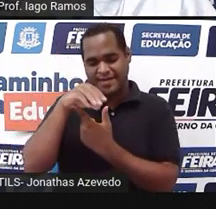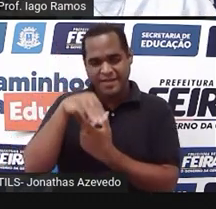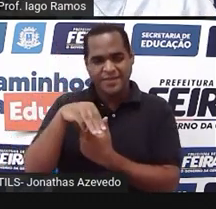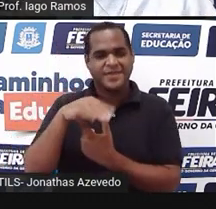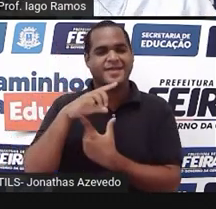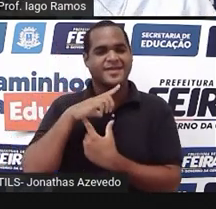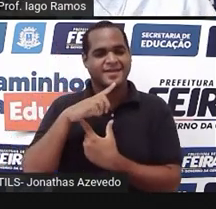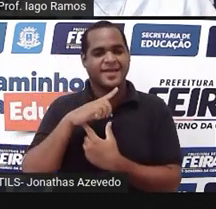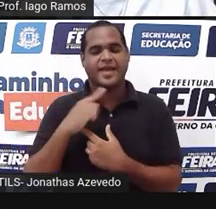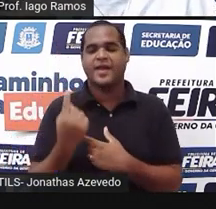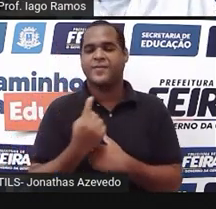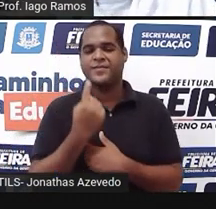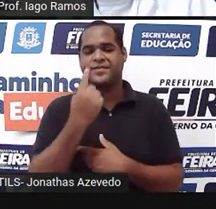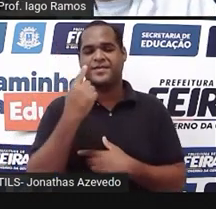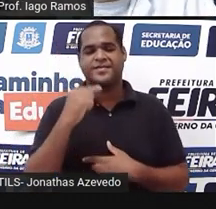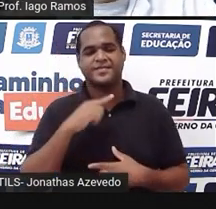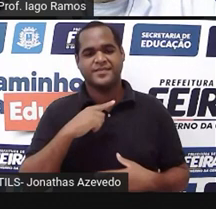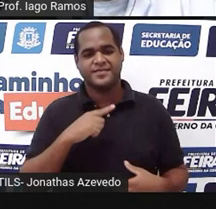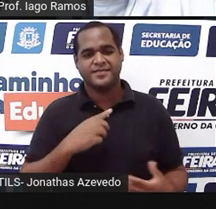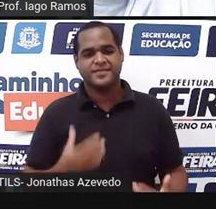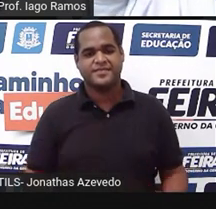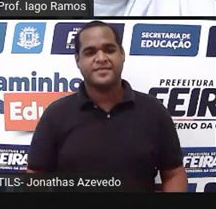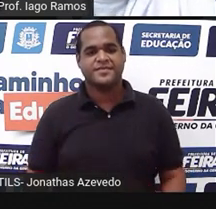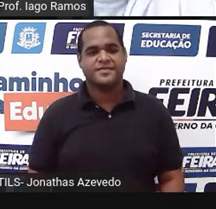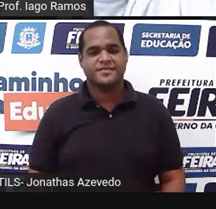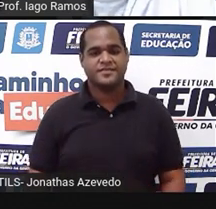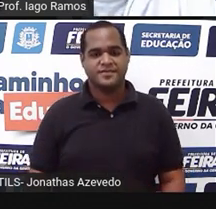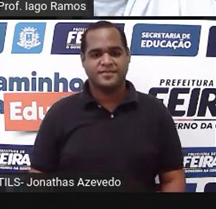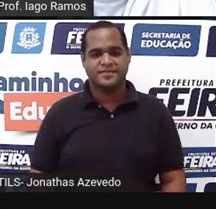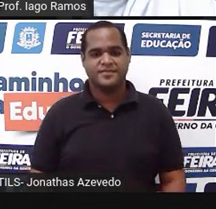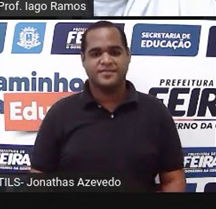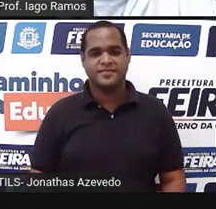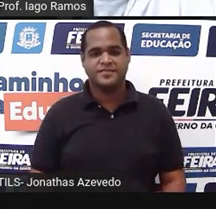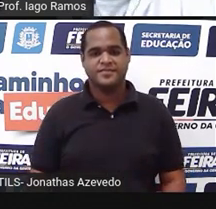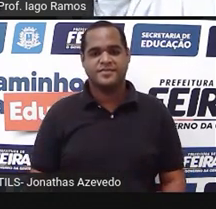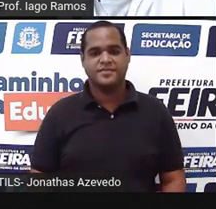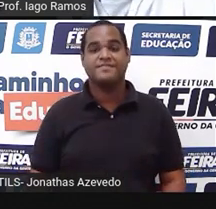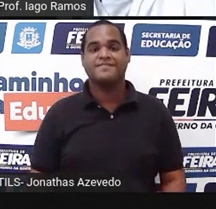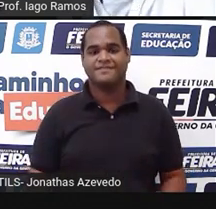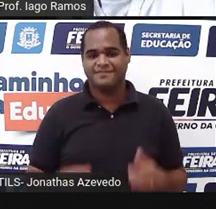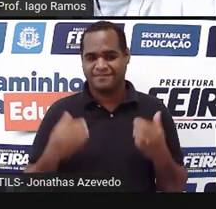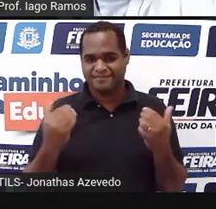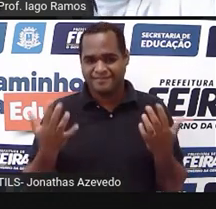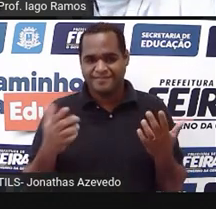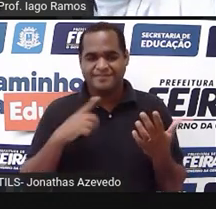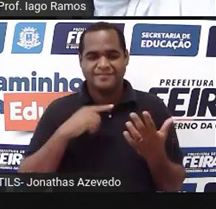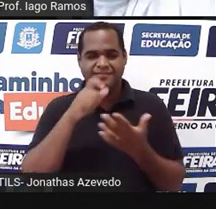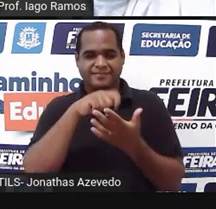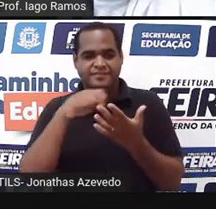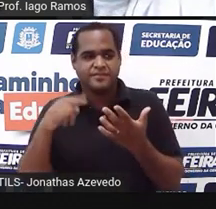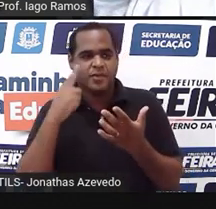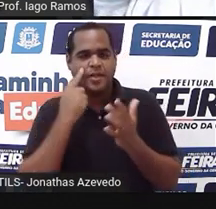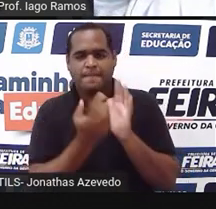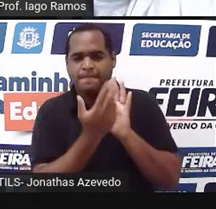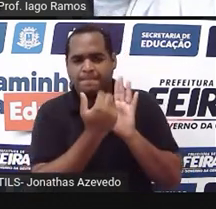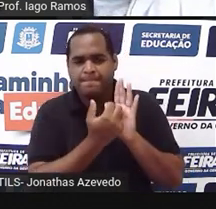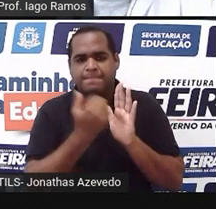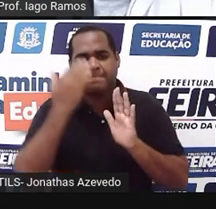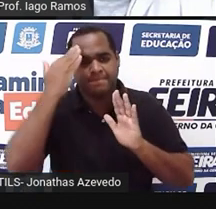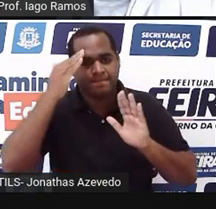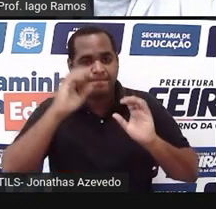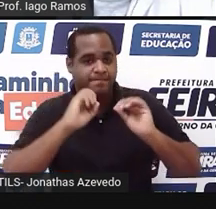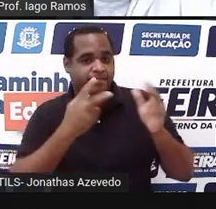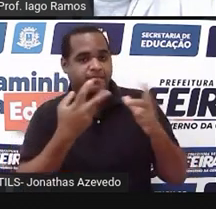cm que altura do capézio olha só é tão riscando ali na figura para que você perceba